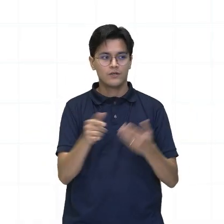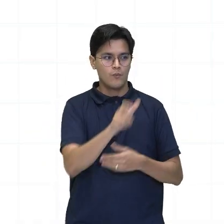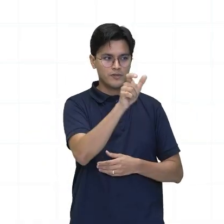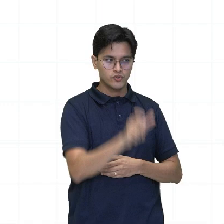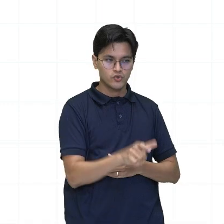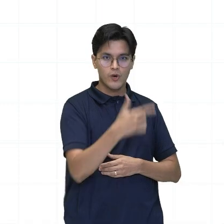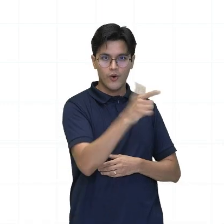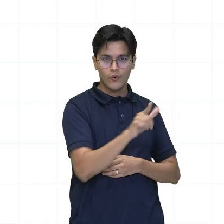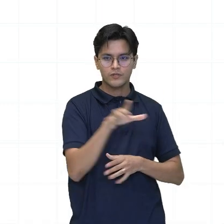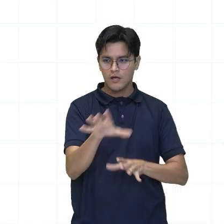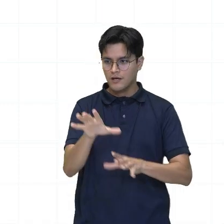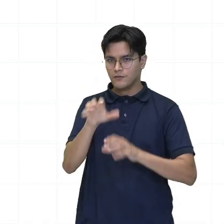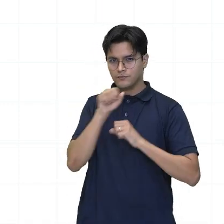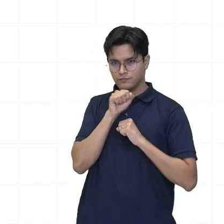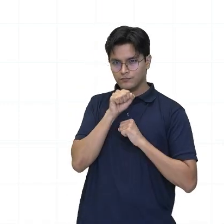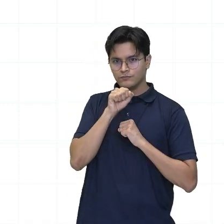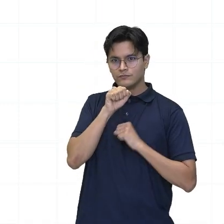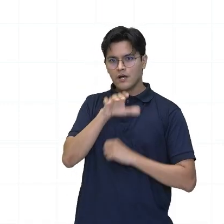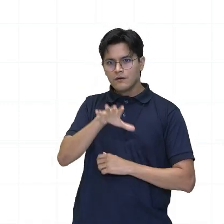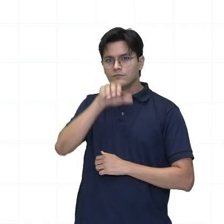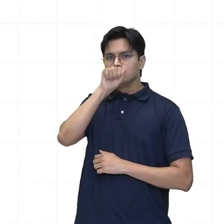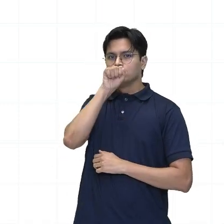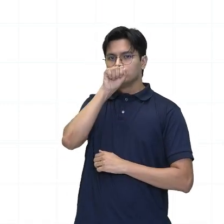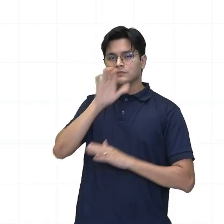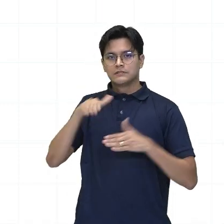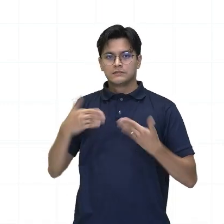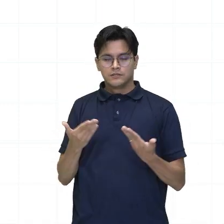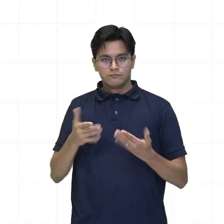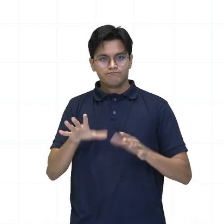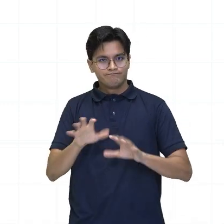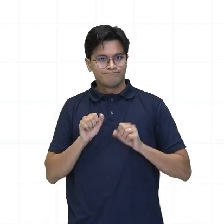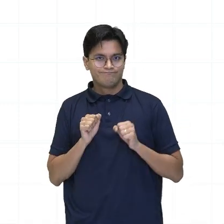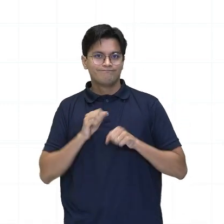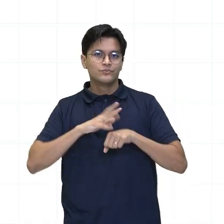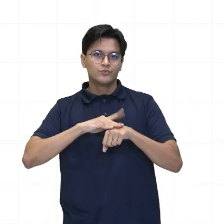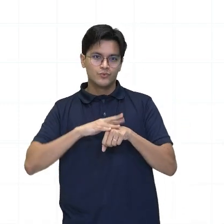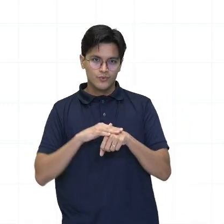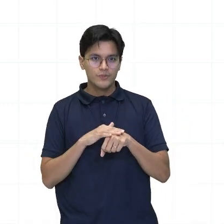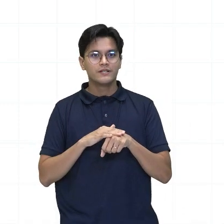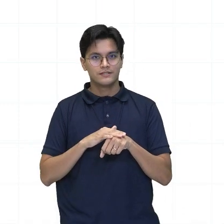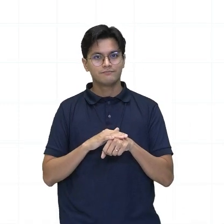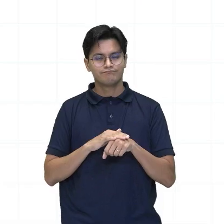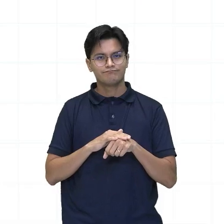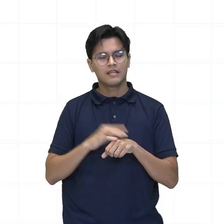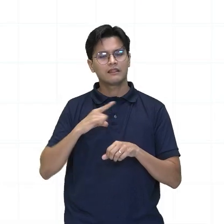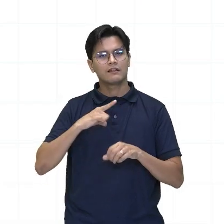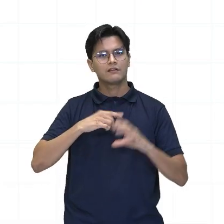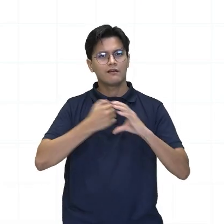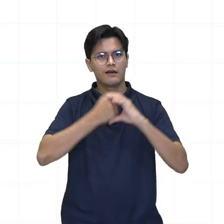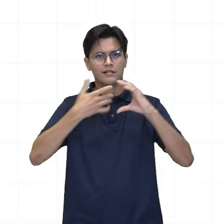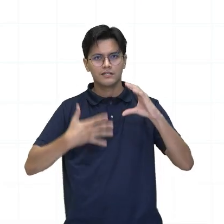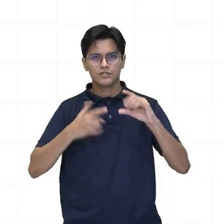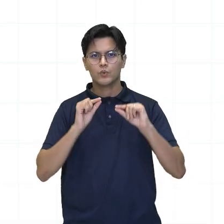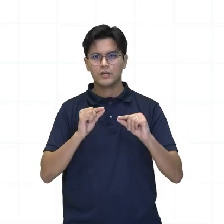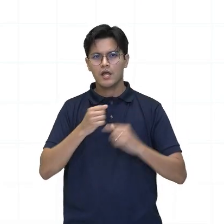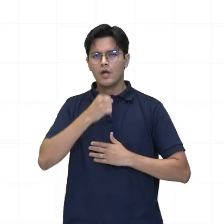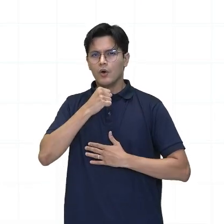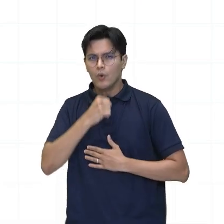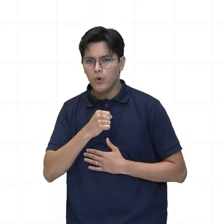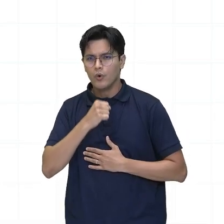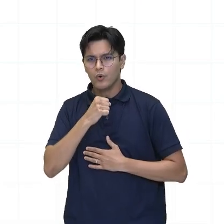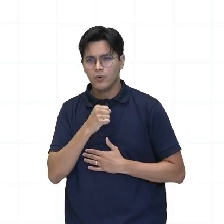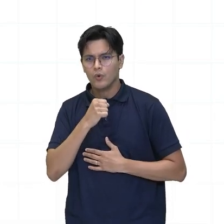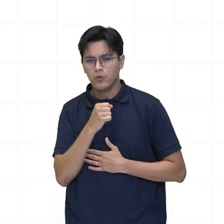característico da tuberculose, tosse persistente que não passa durante vários meses, febre alta,